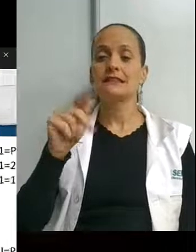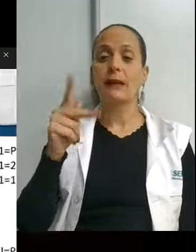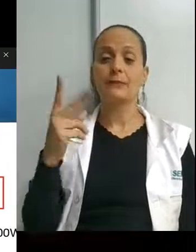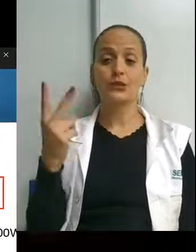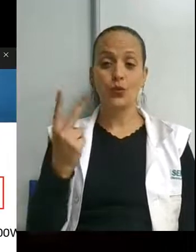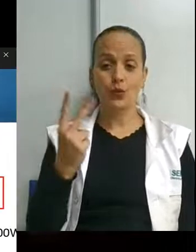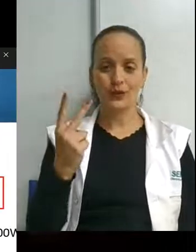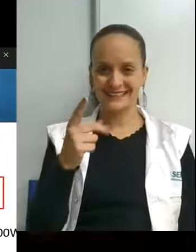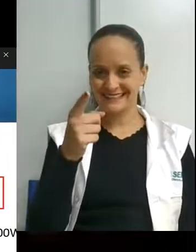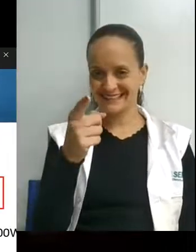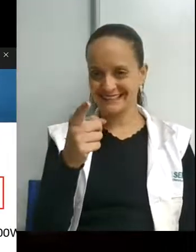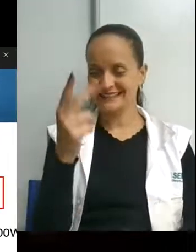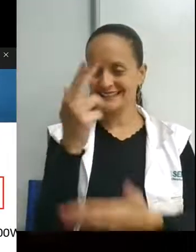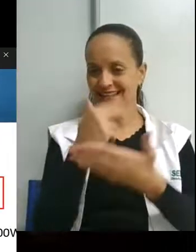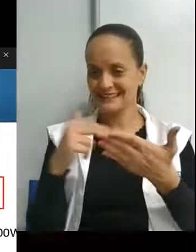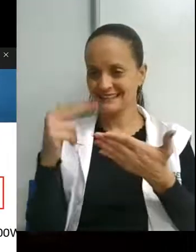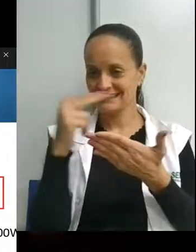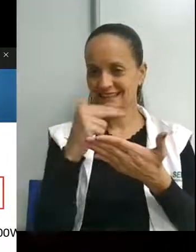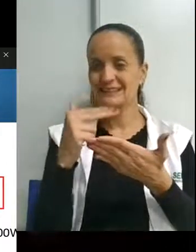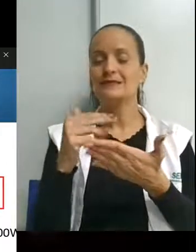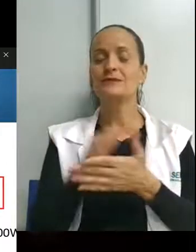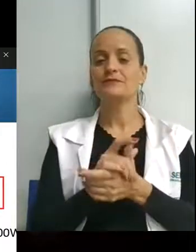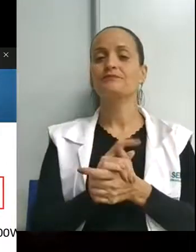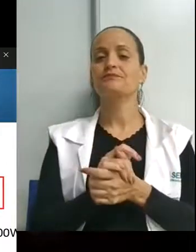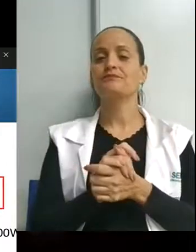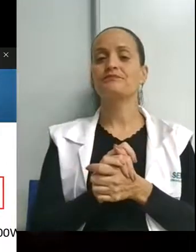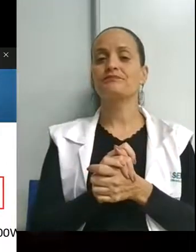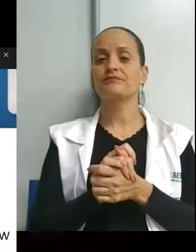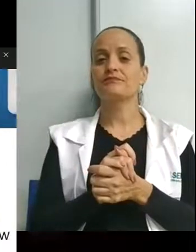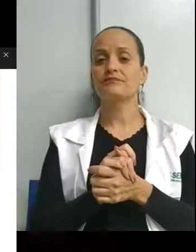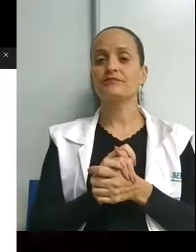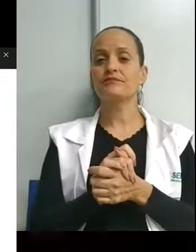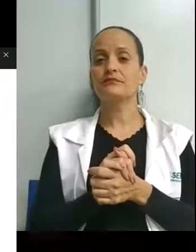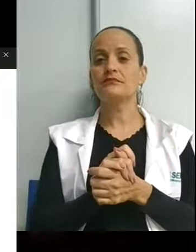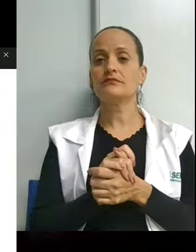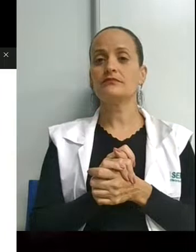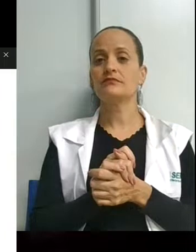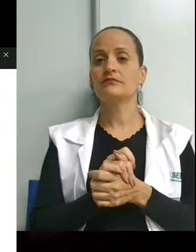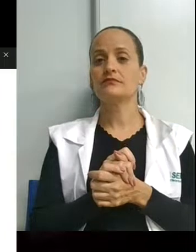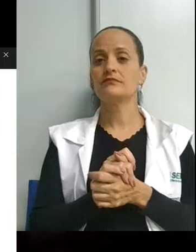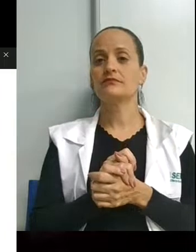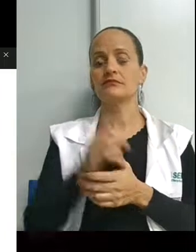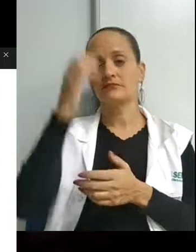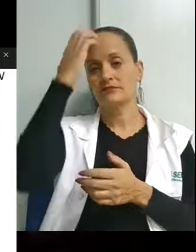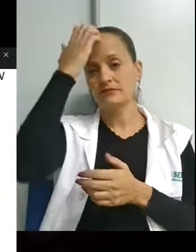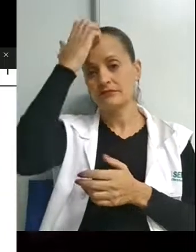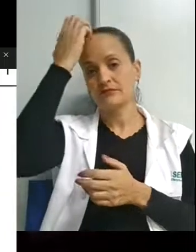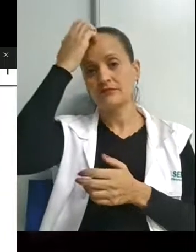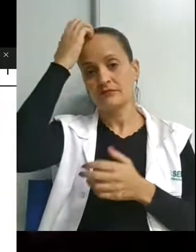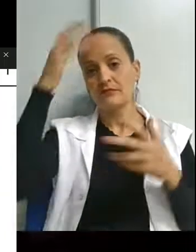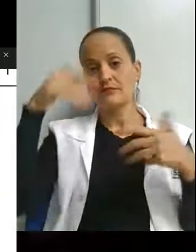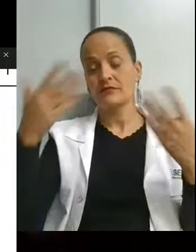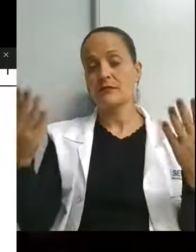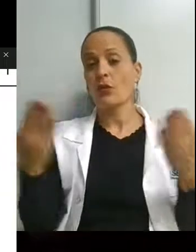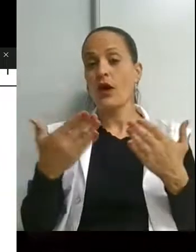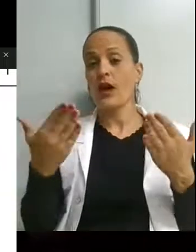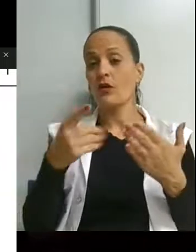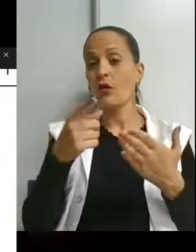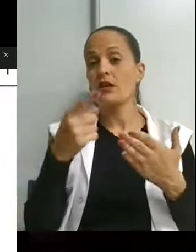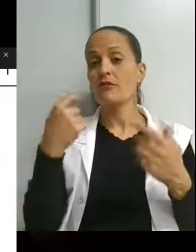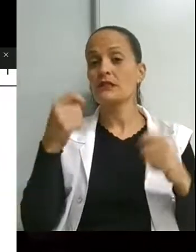tensão que tem aqui nos cabos, para a gente agora não vai levar em conta, sabe? A gente vai levar em conta, no caso aqui agora, esse valor